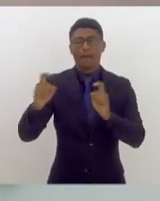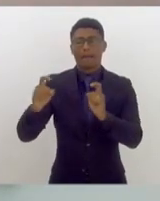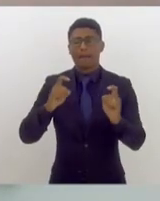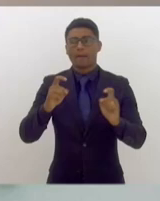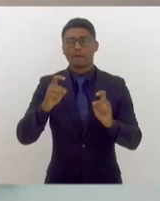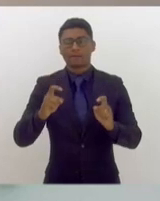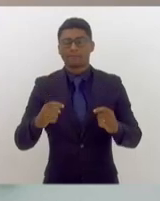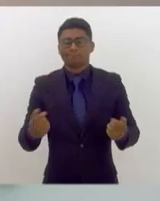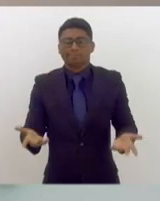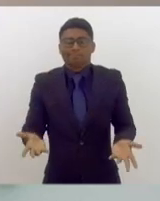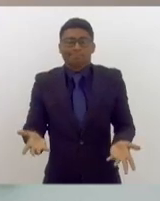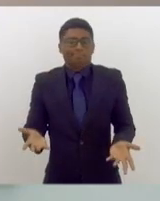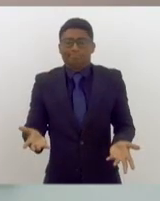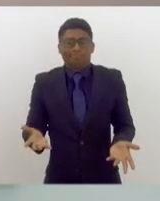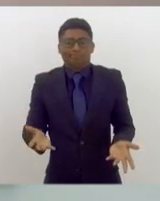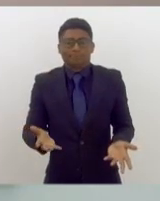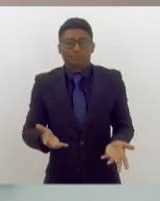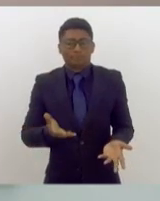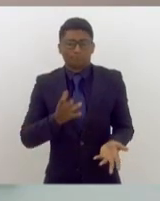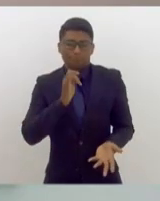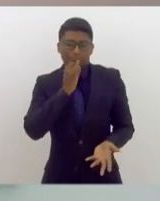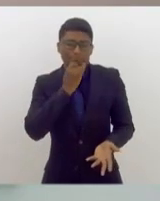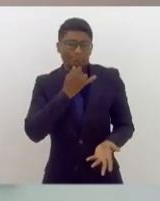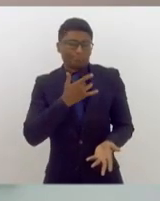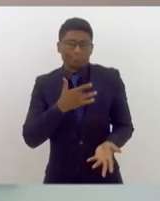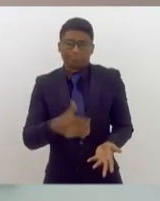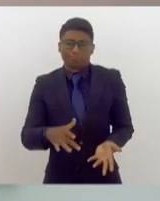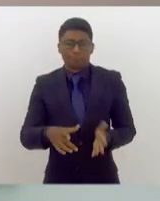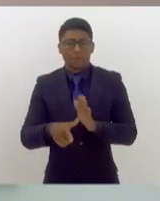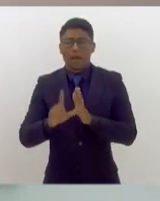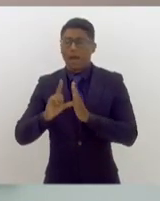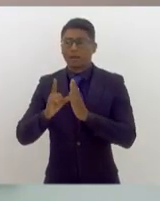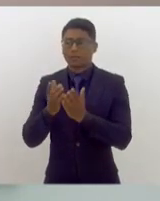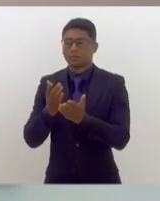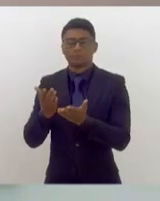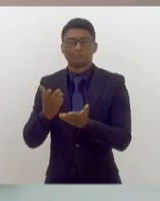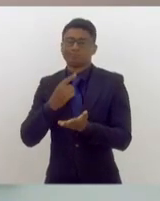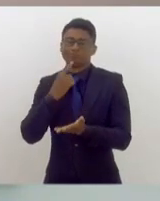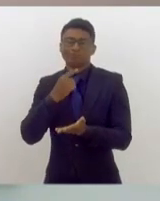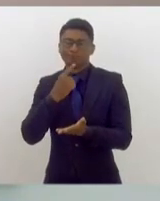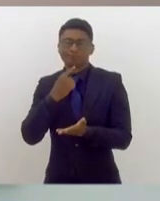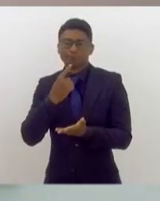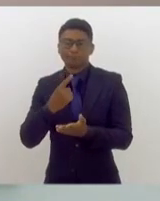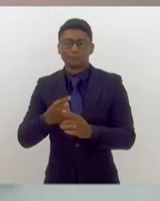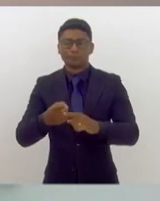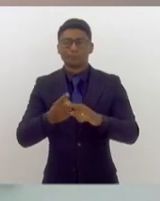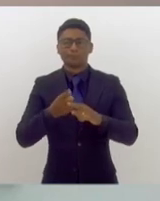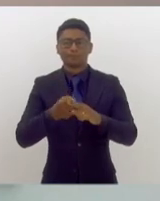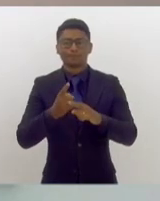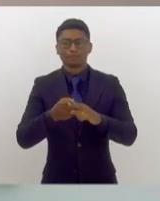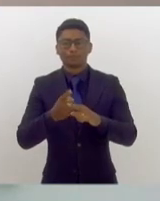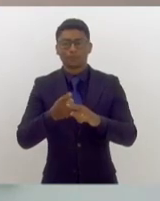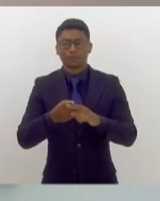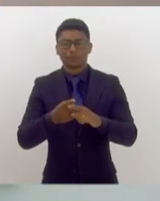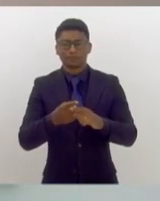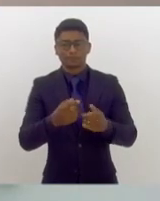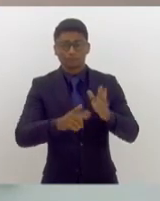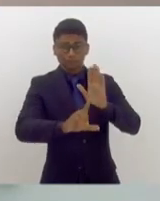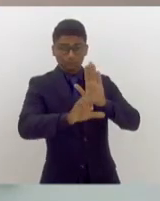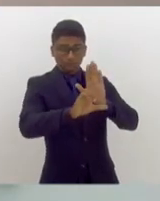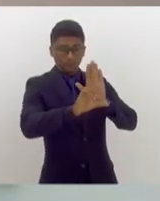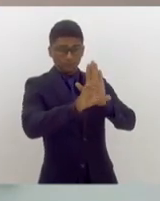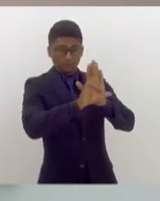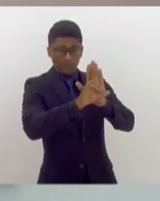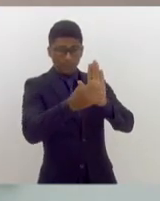não foi podido ser travado antes. E é bom que se diga aqui, deputado Flávio Serafini, que a lei eleitoral